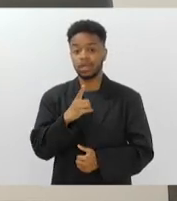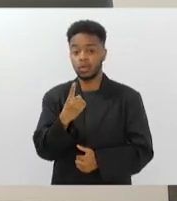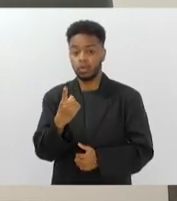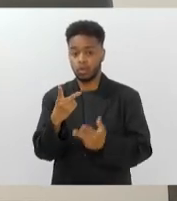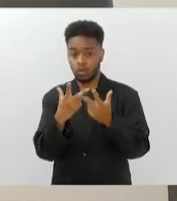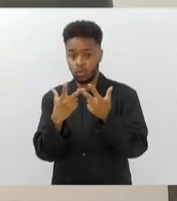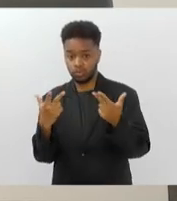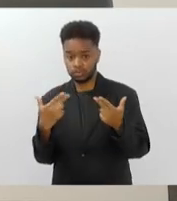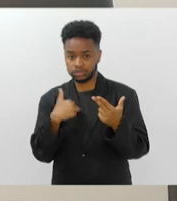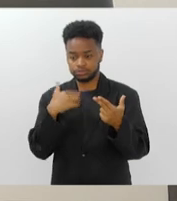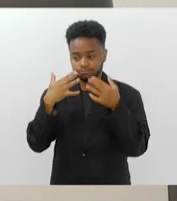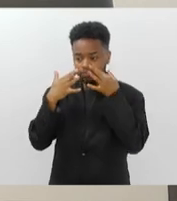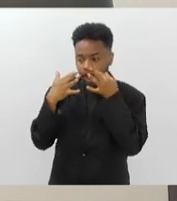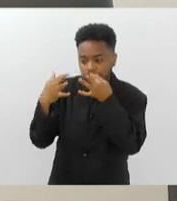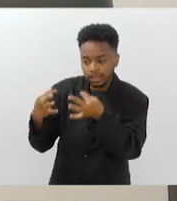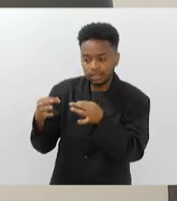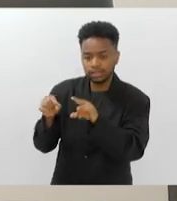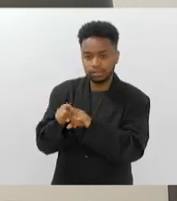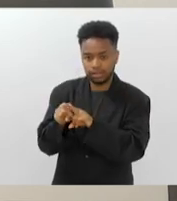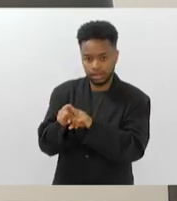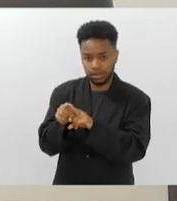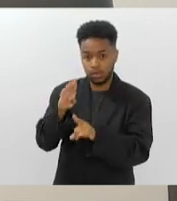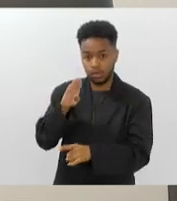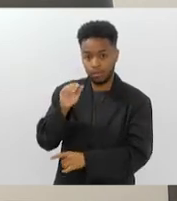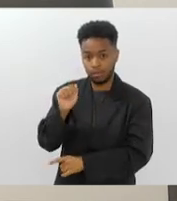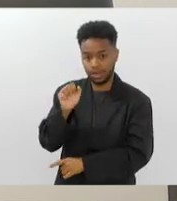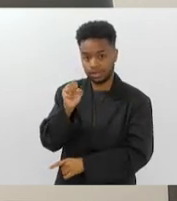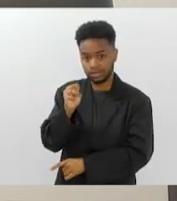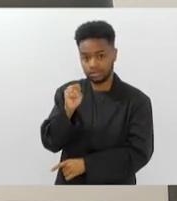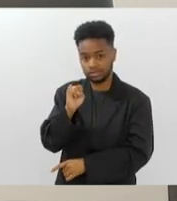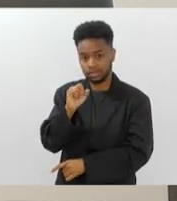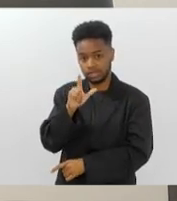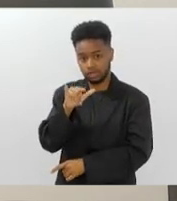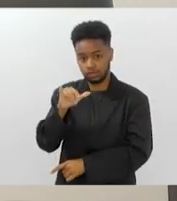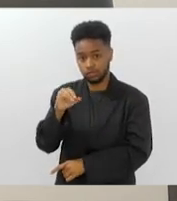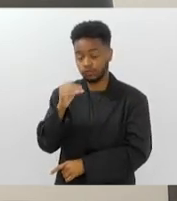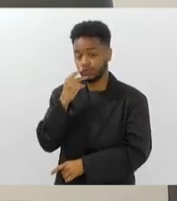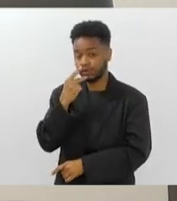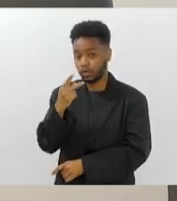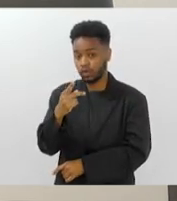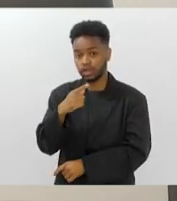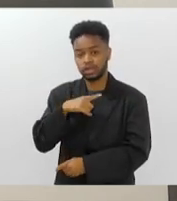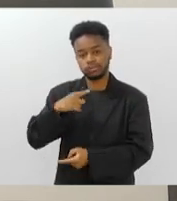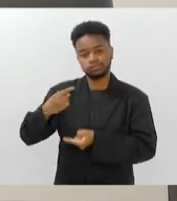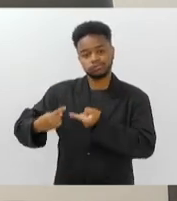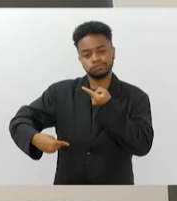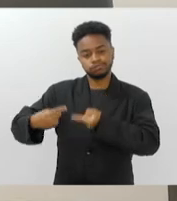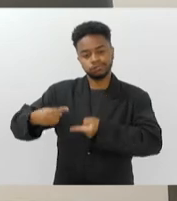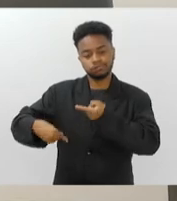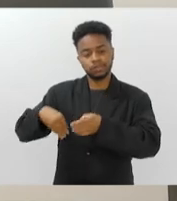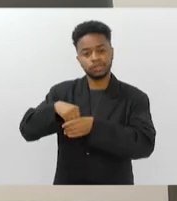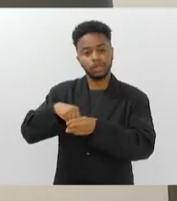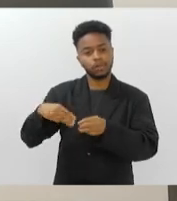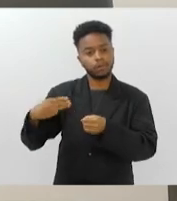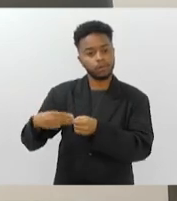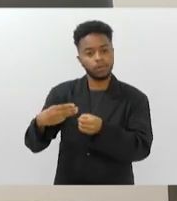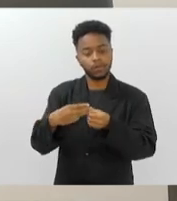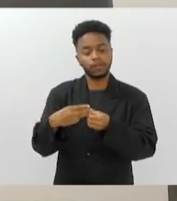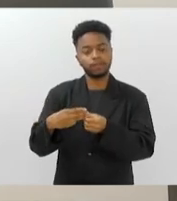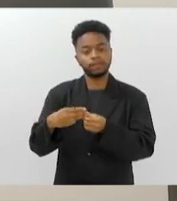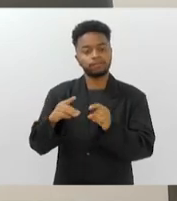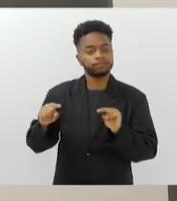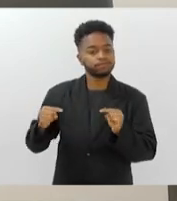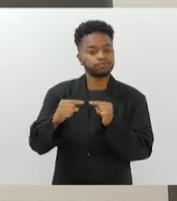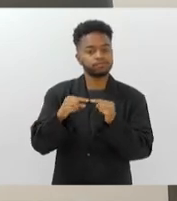Basília foi responsável sobre por isso que foi trazer no debate dos Municípios uma questão sobre